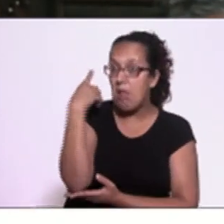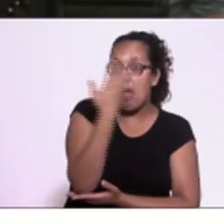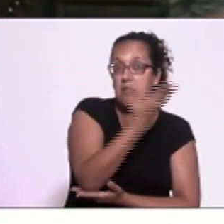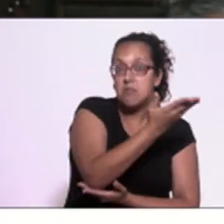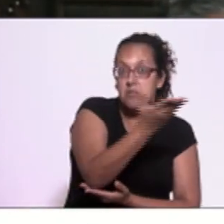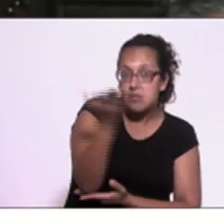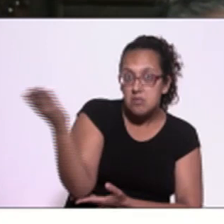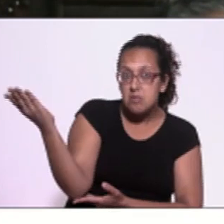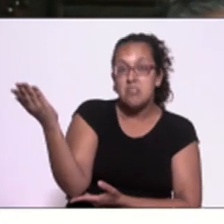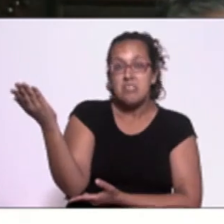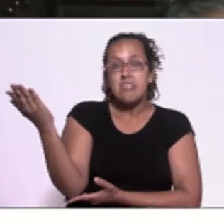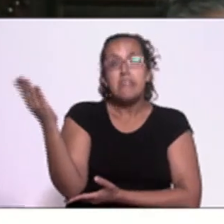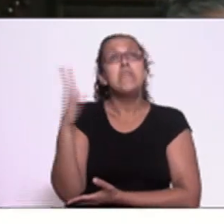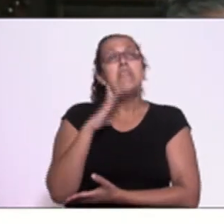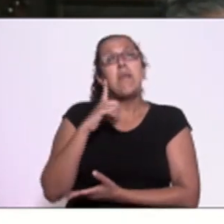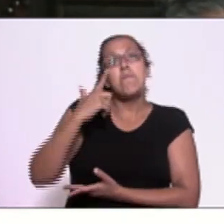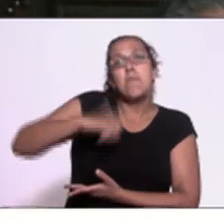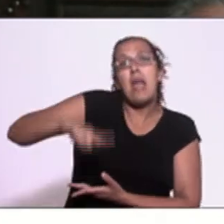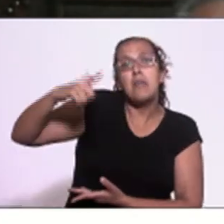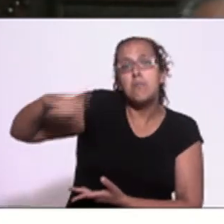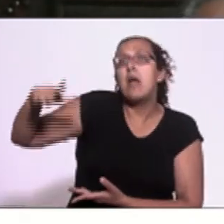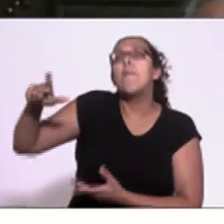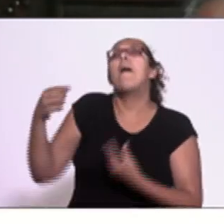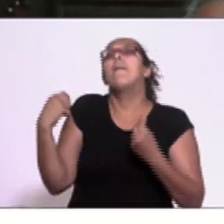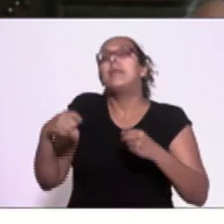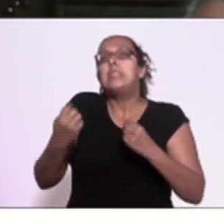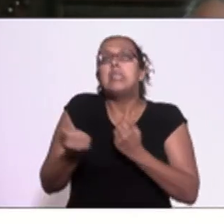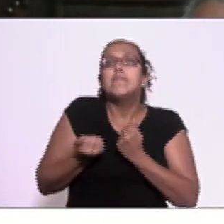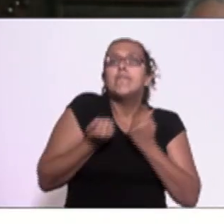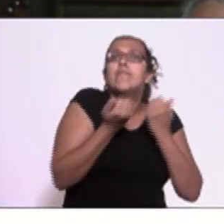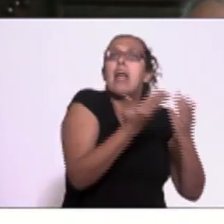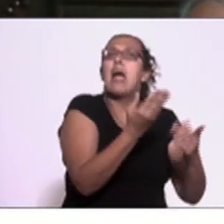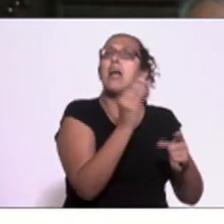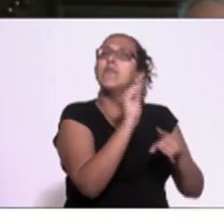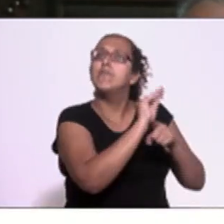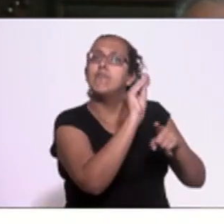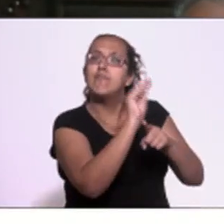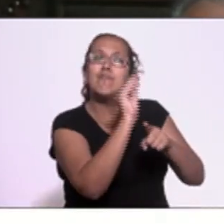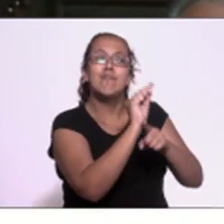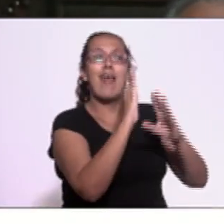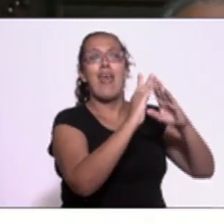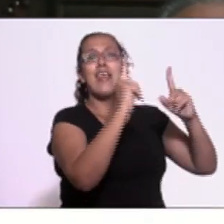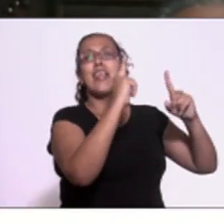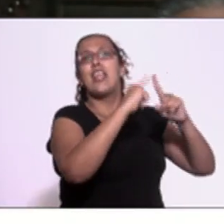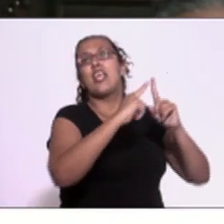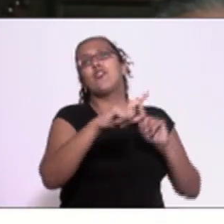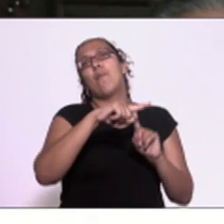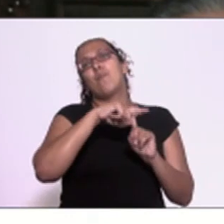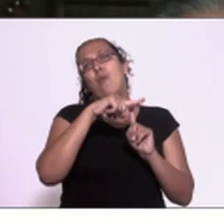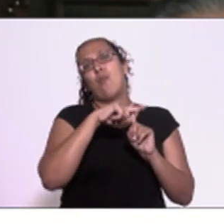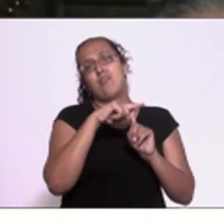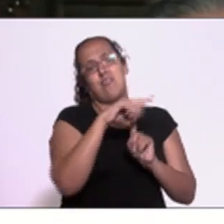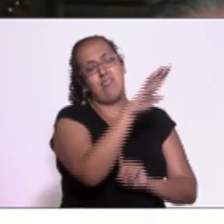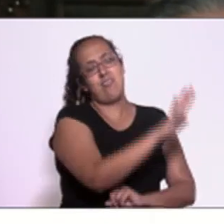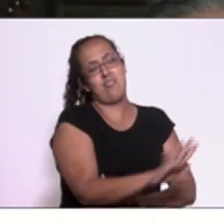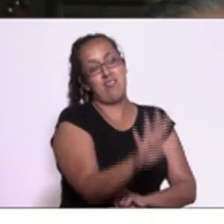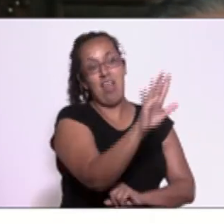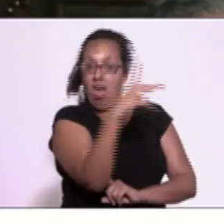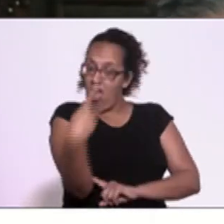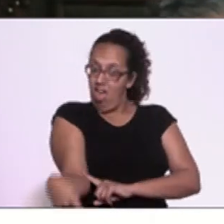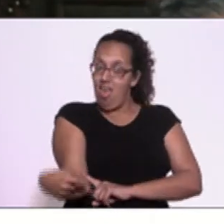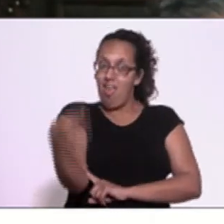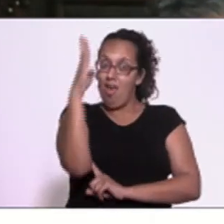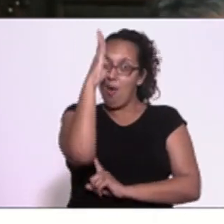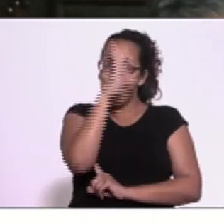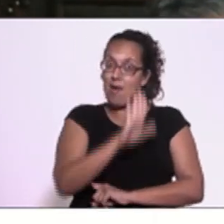talvez algo mais possa ser feito no sentido de preservar o rico patrimônio da Igreja Positivista, que é do Brasil,